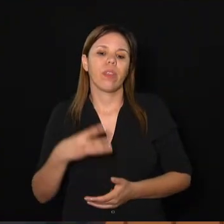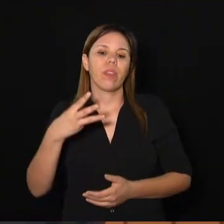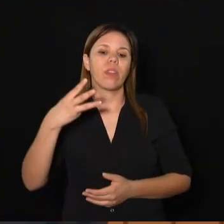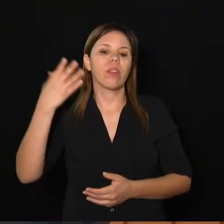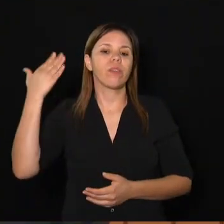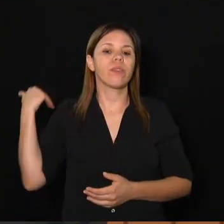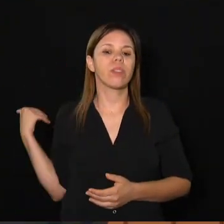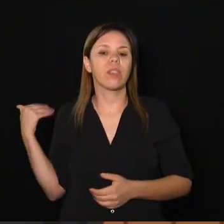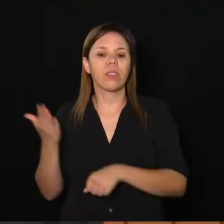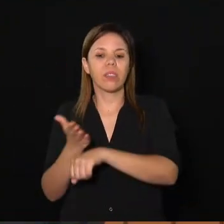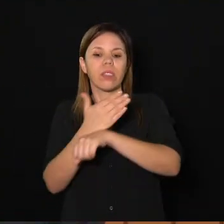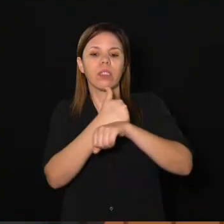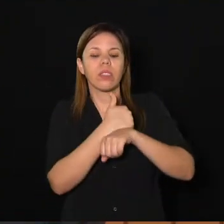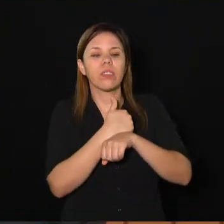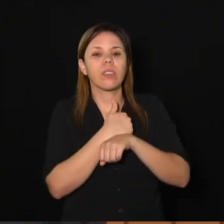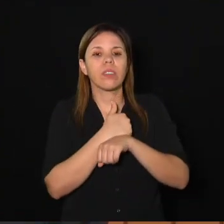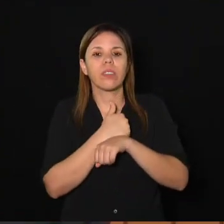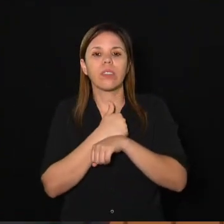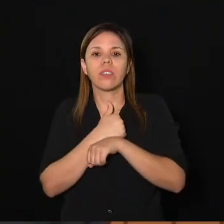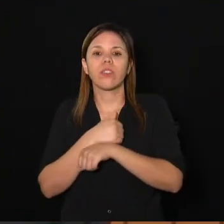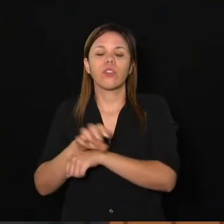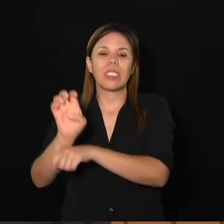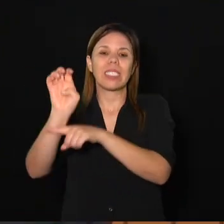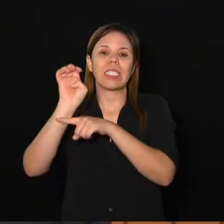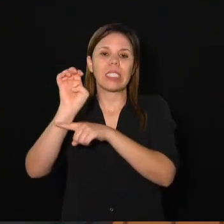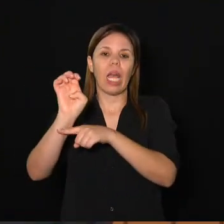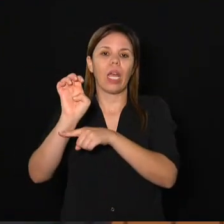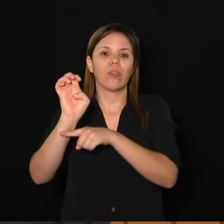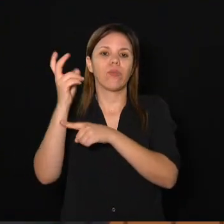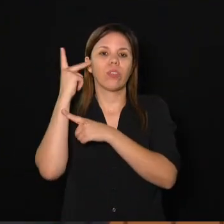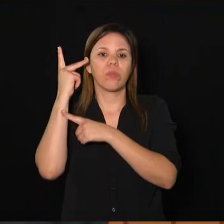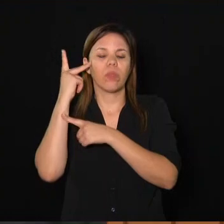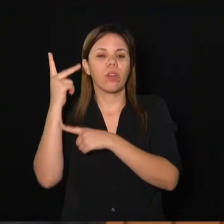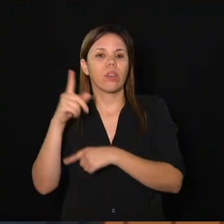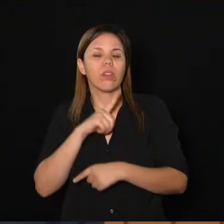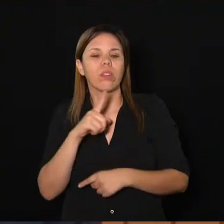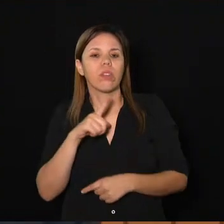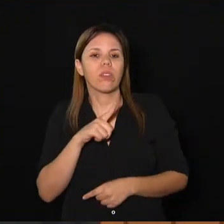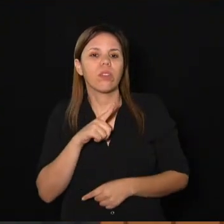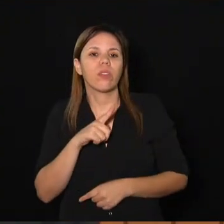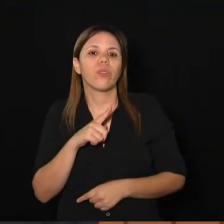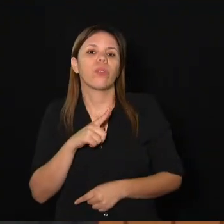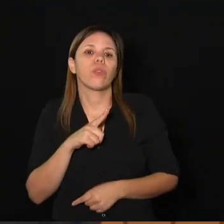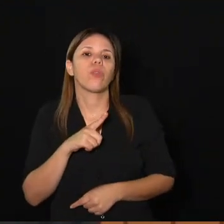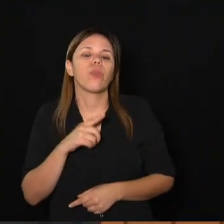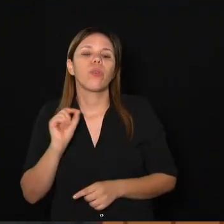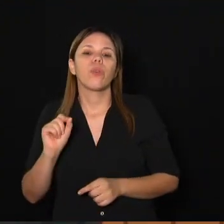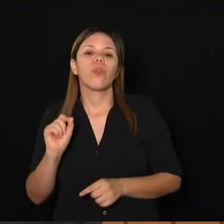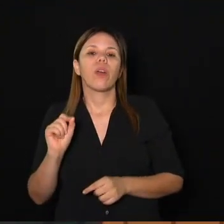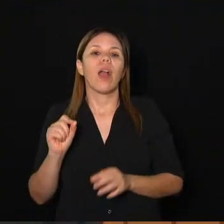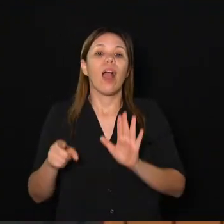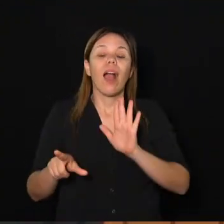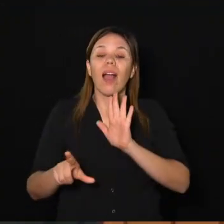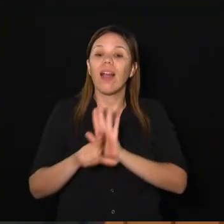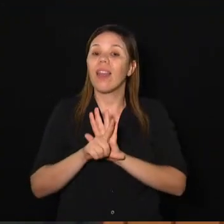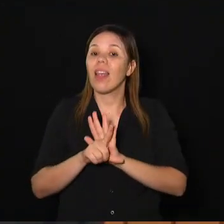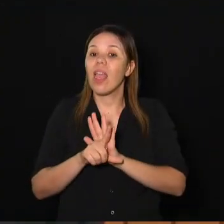de que no estado de São Paulo é terminantemente proibido concessão de alvará para